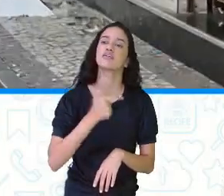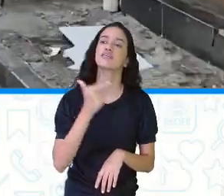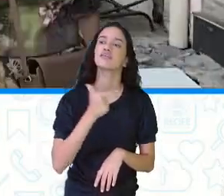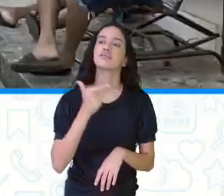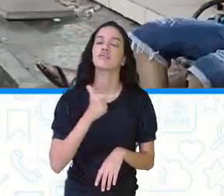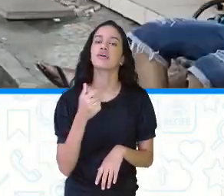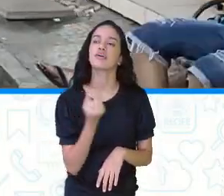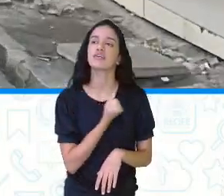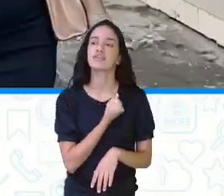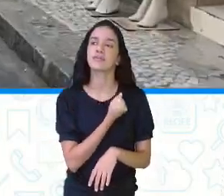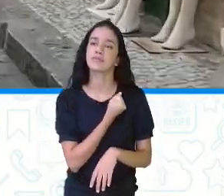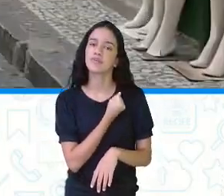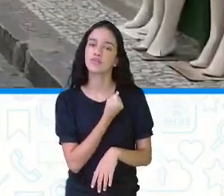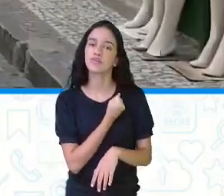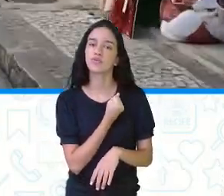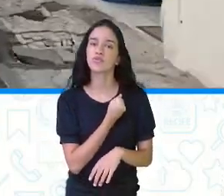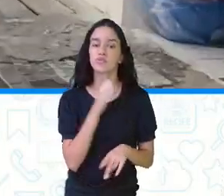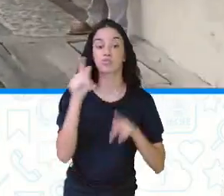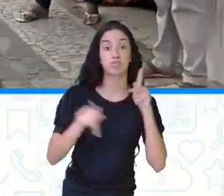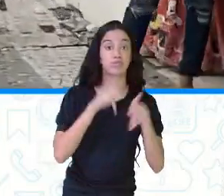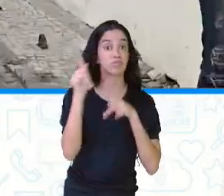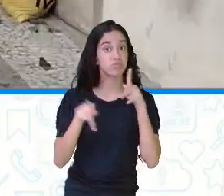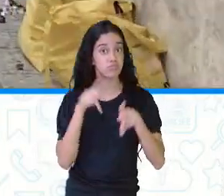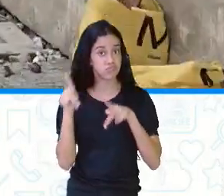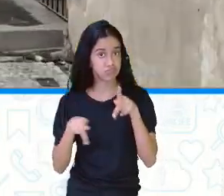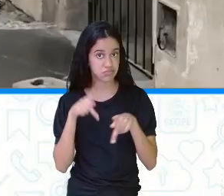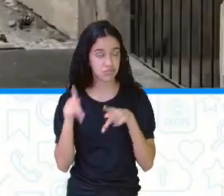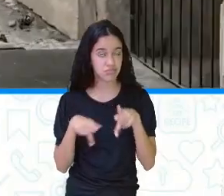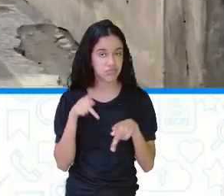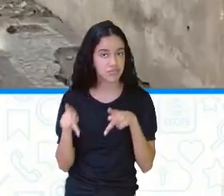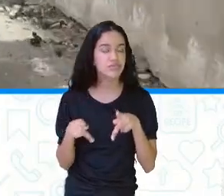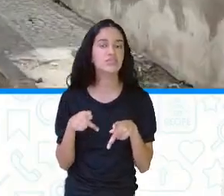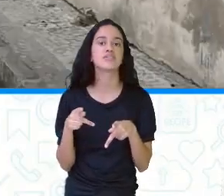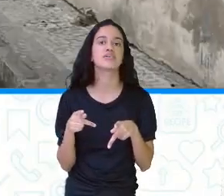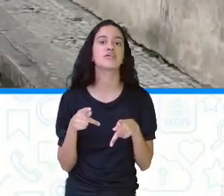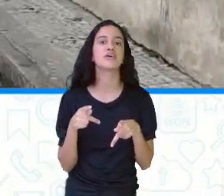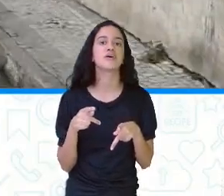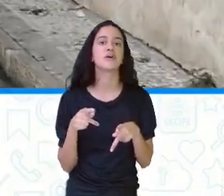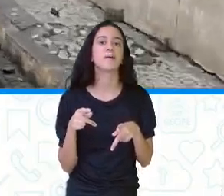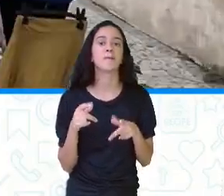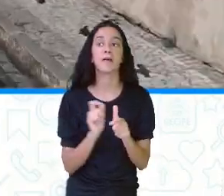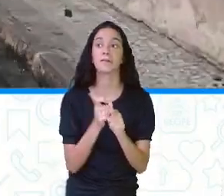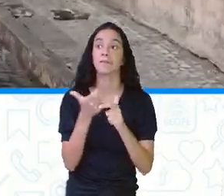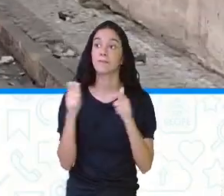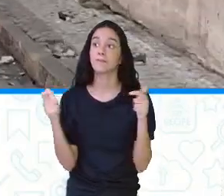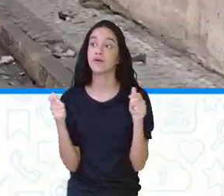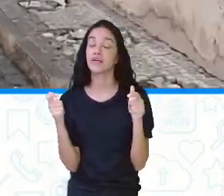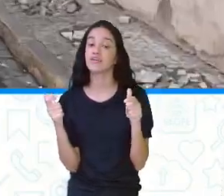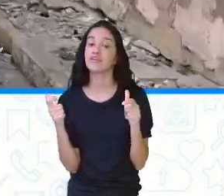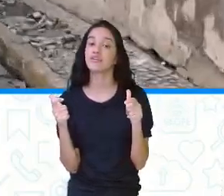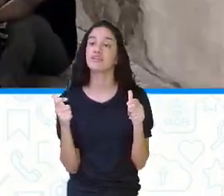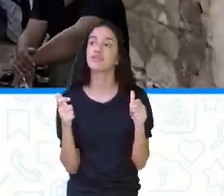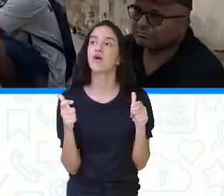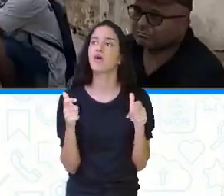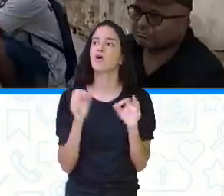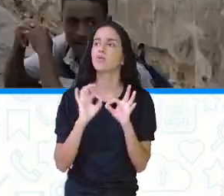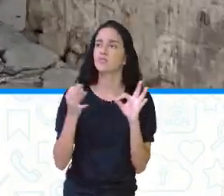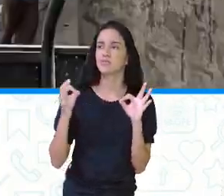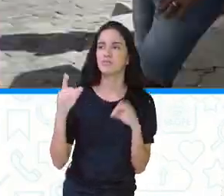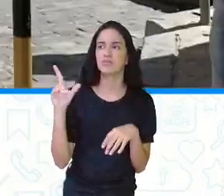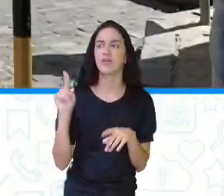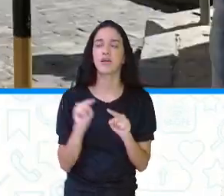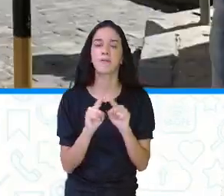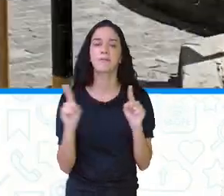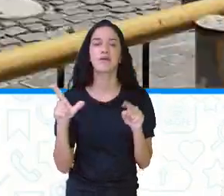o maior número de habitantes. Olha aí, ó. Não é a maior em termos de extensão, mas tem uma